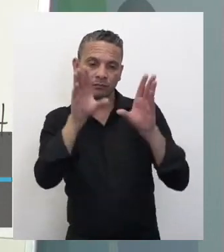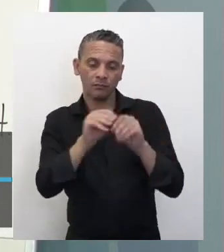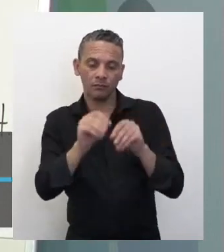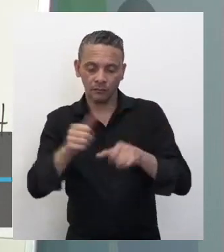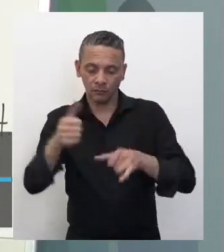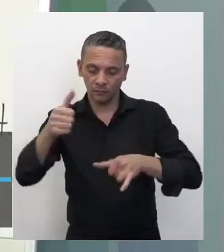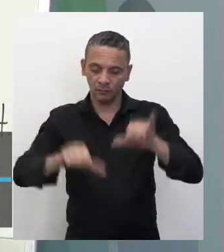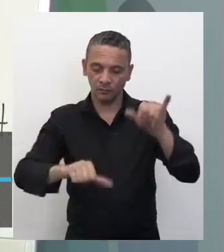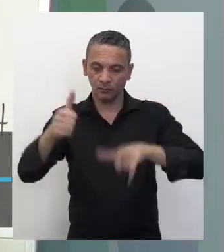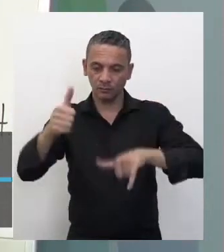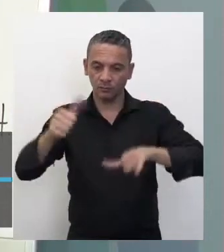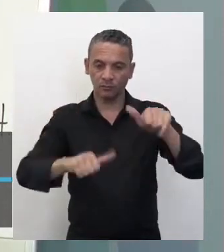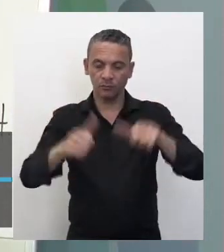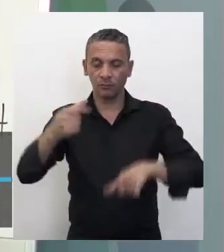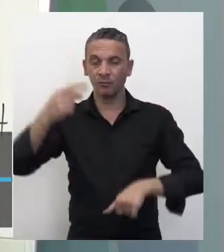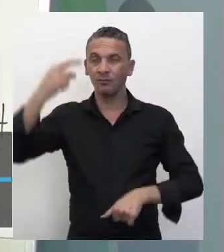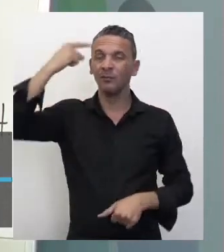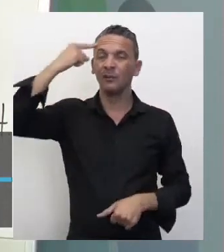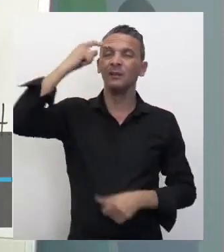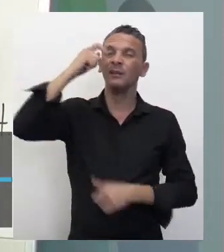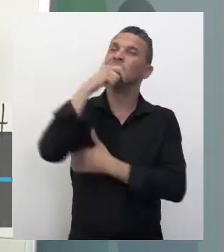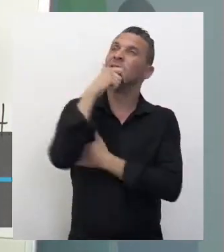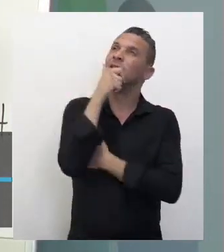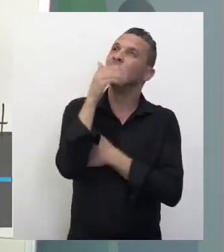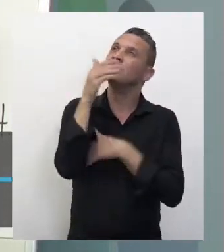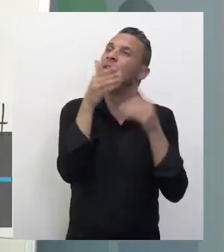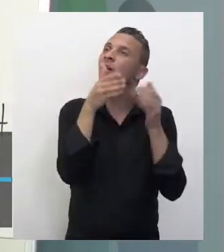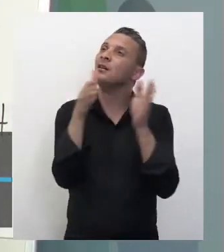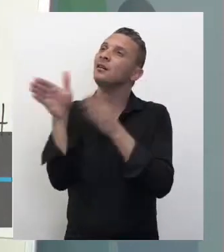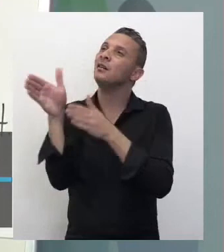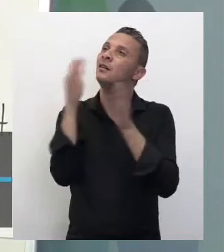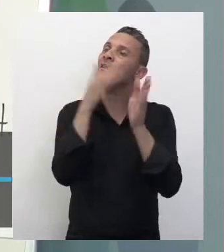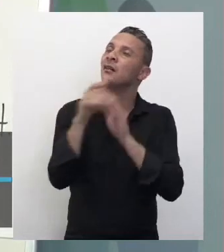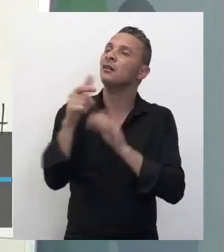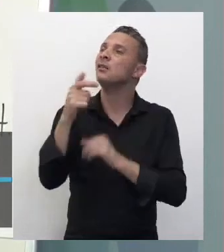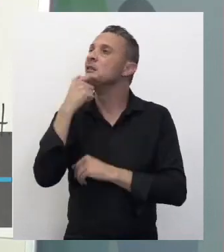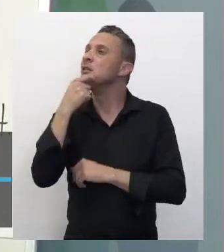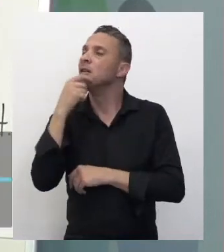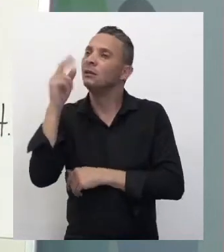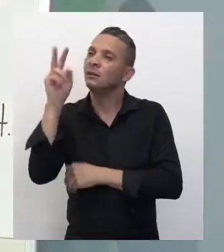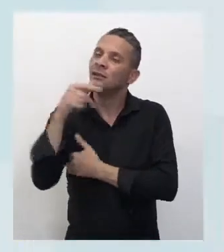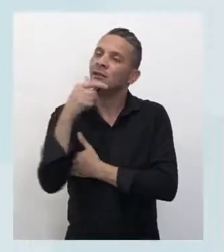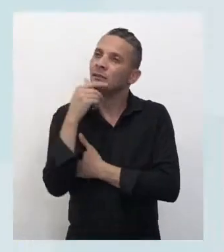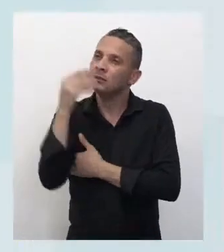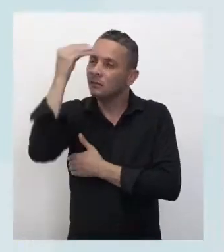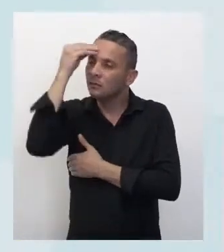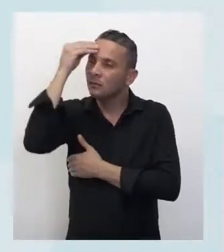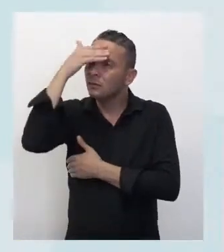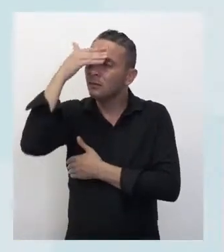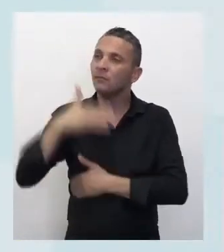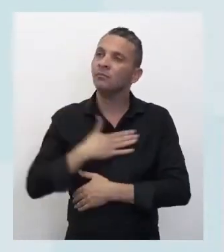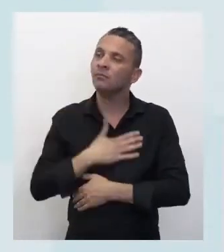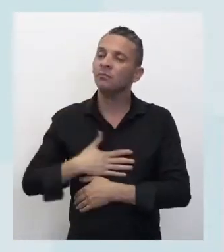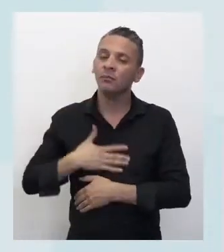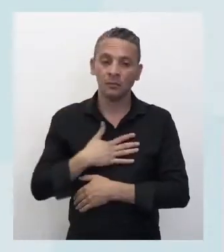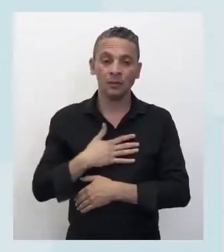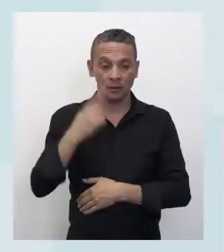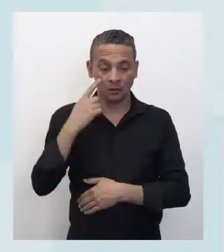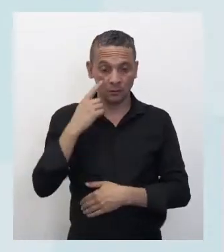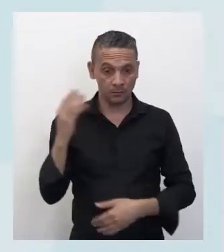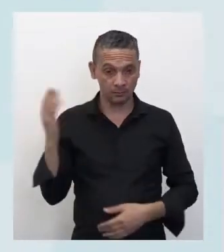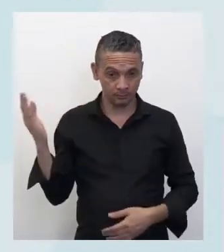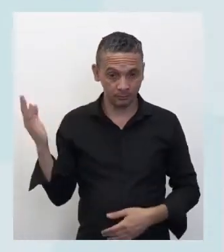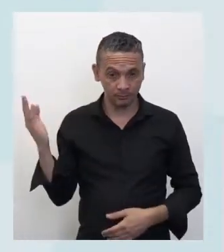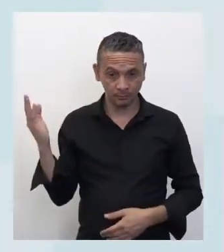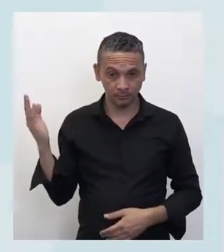que vocês assistiram, das aulas que vocês acompanharam. Então, na tela vai aparecer para vocês o que eu quero que vocês respondam.